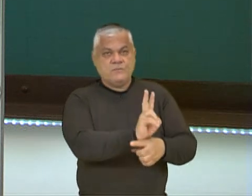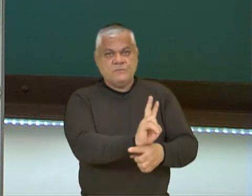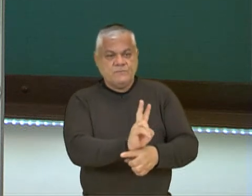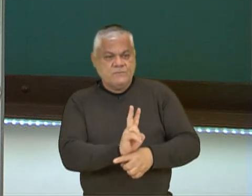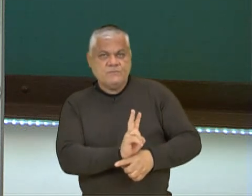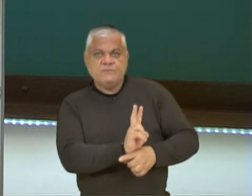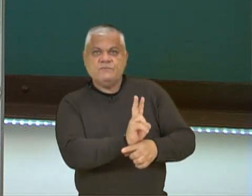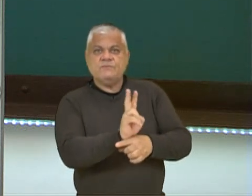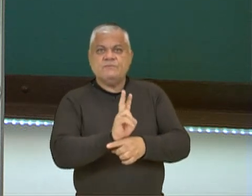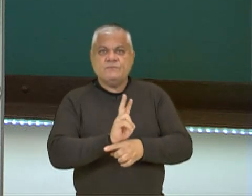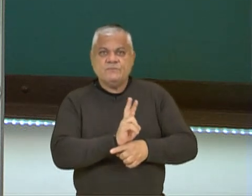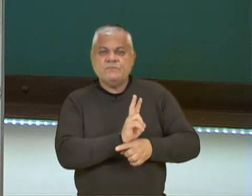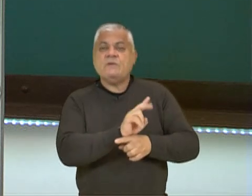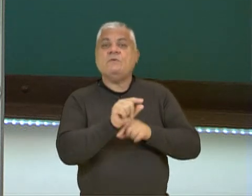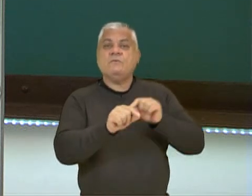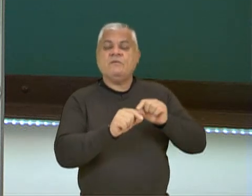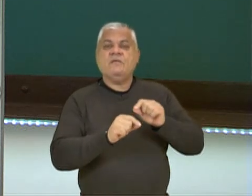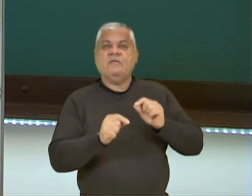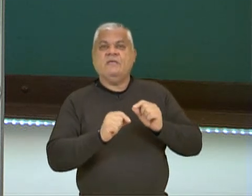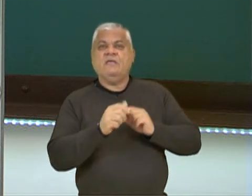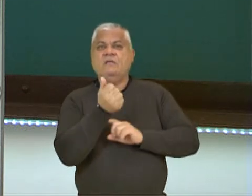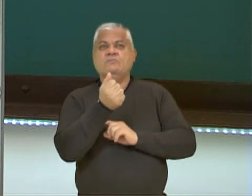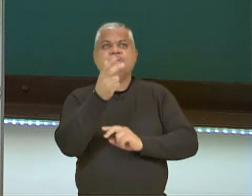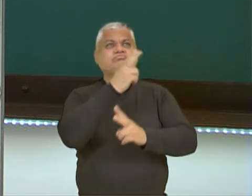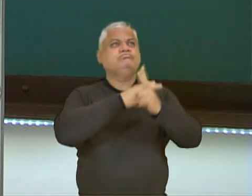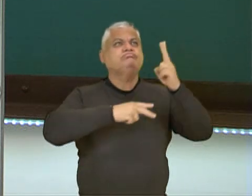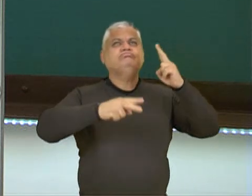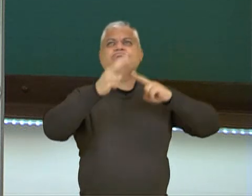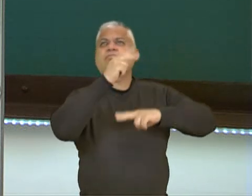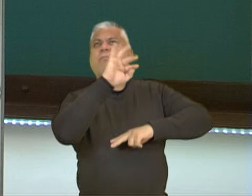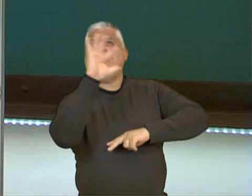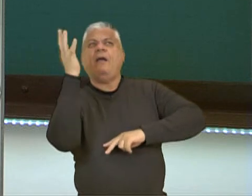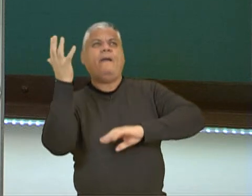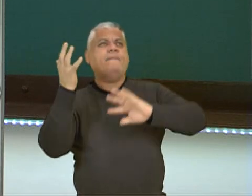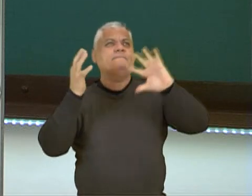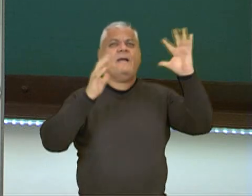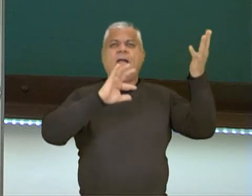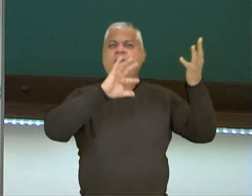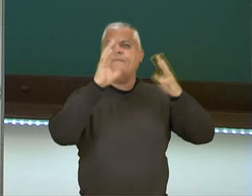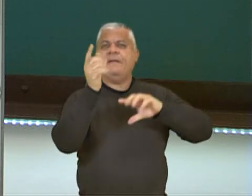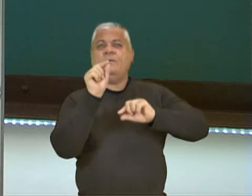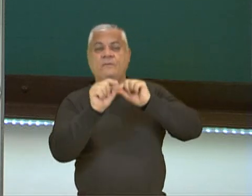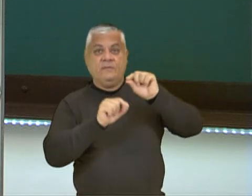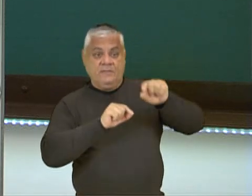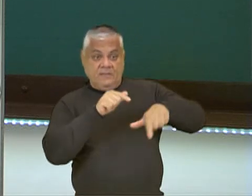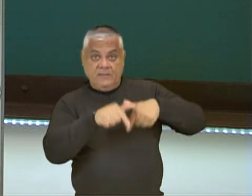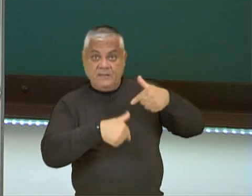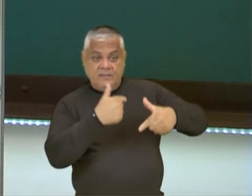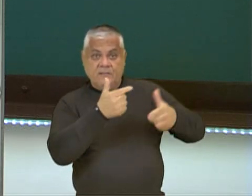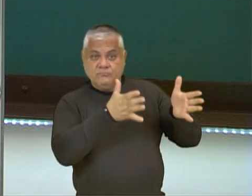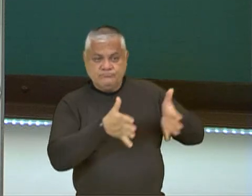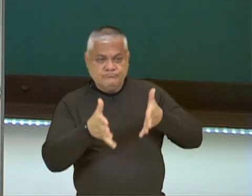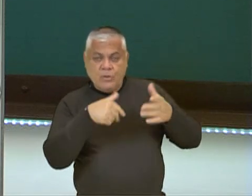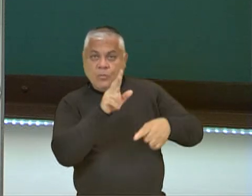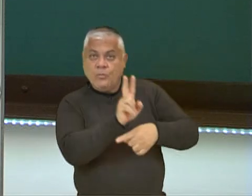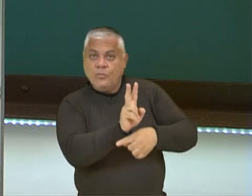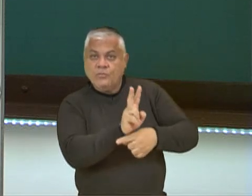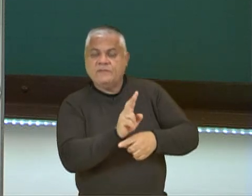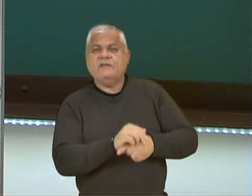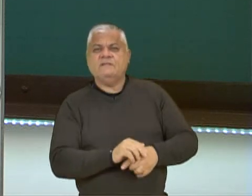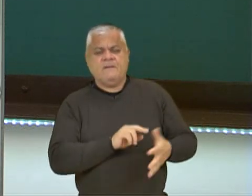monitoramento, melhor dizendo, das condições atmosféricas, do tempo, para que a produção fosse melhor cuidada. Então,